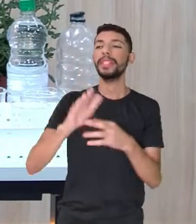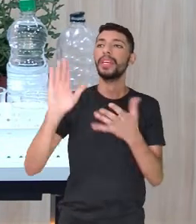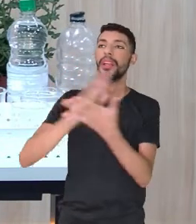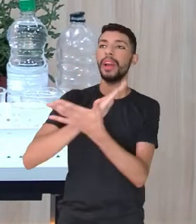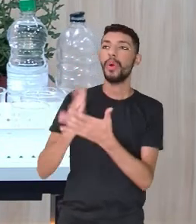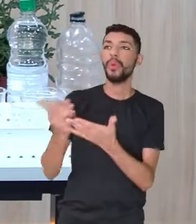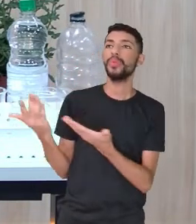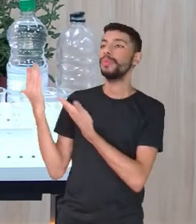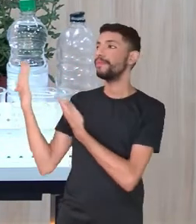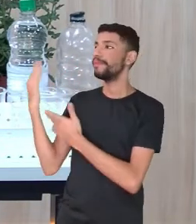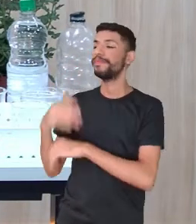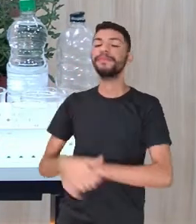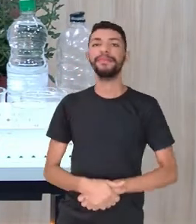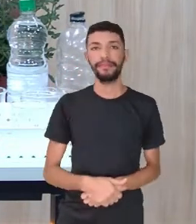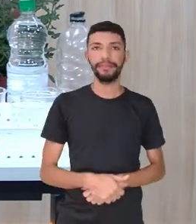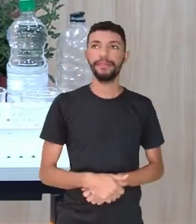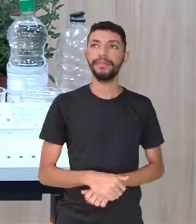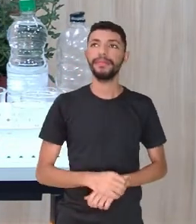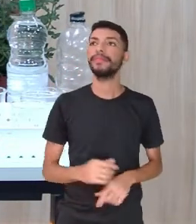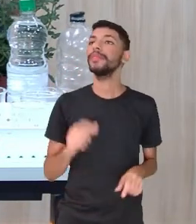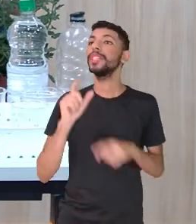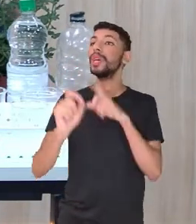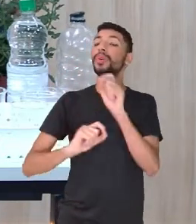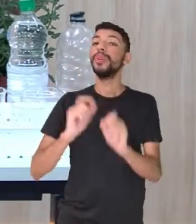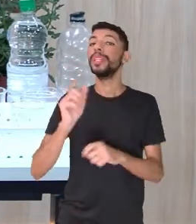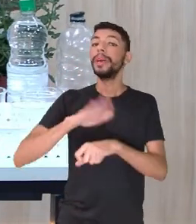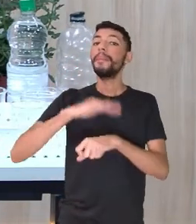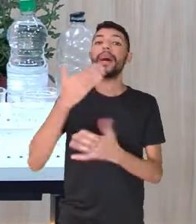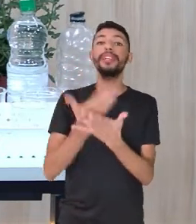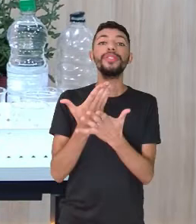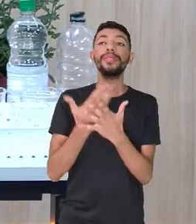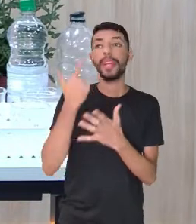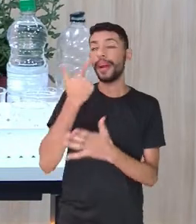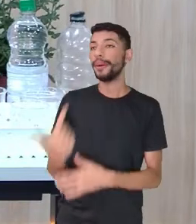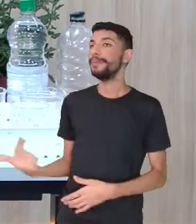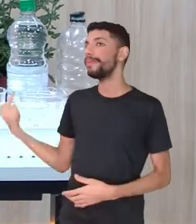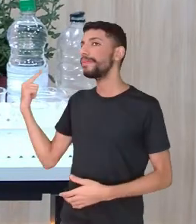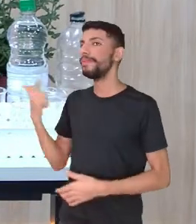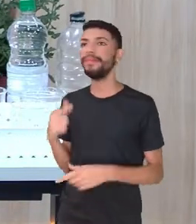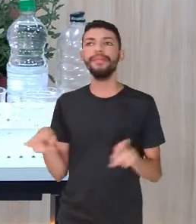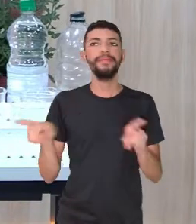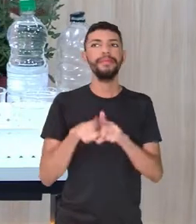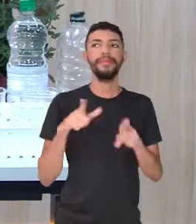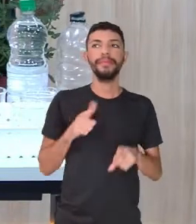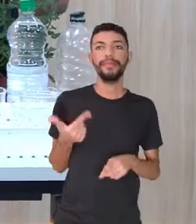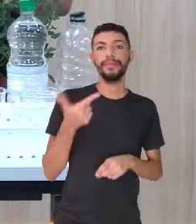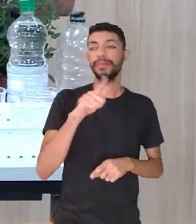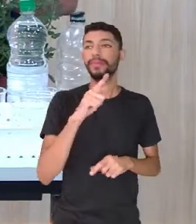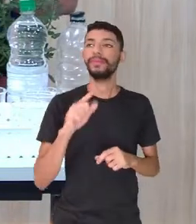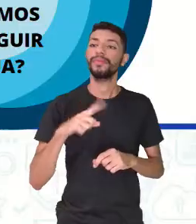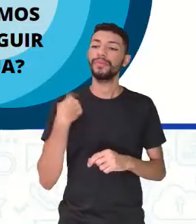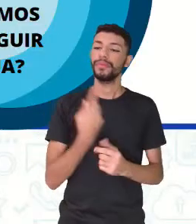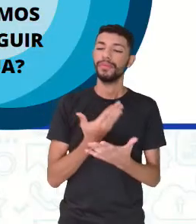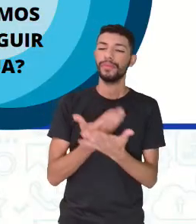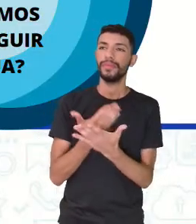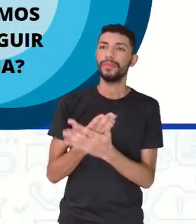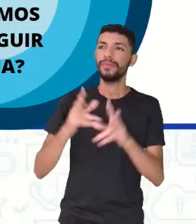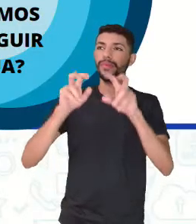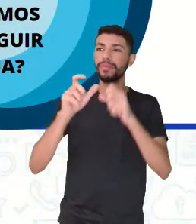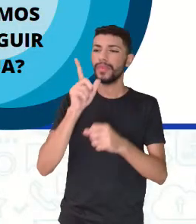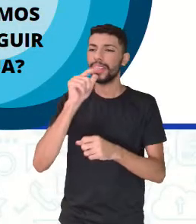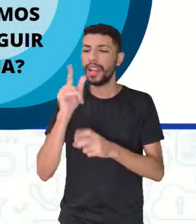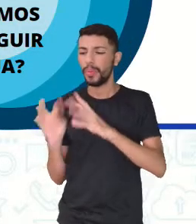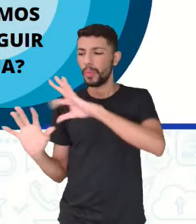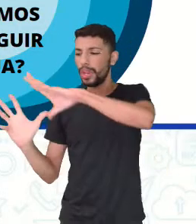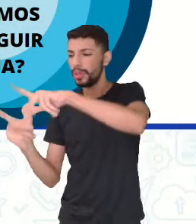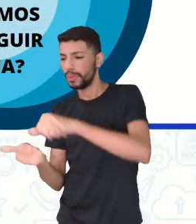ok? Mas o que é que nós temos mais, professora? Aí vem outra coisa. A gente falou da água no planeta, falou da